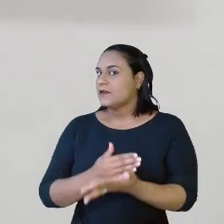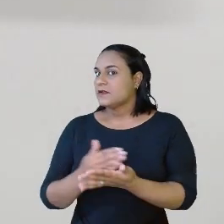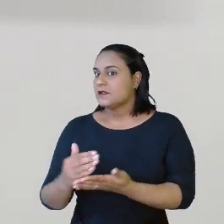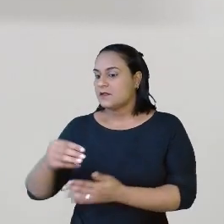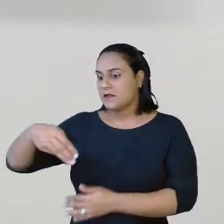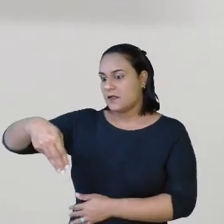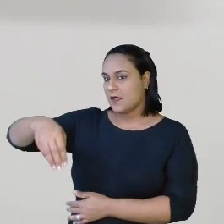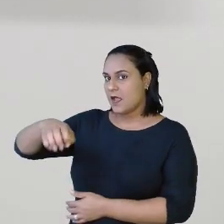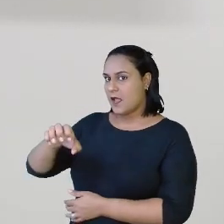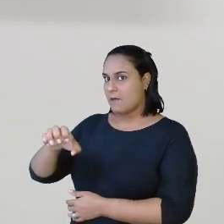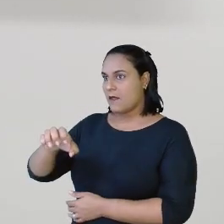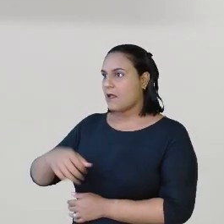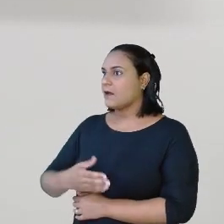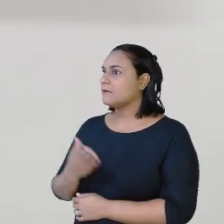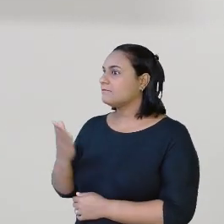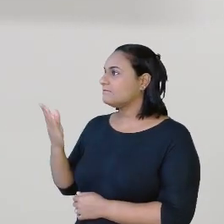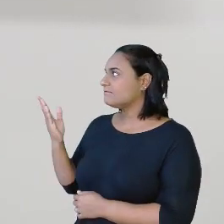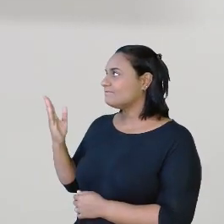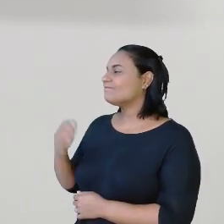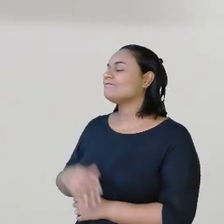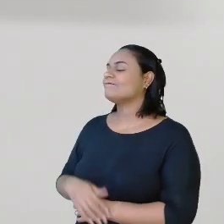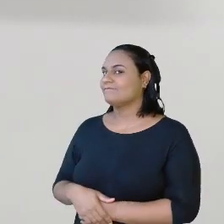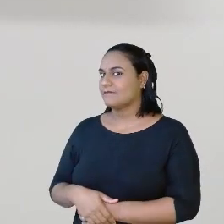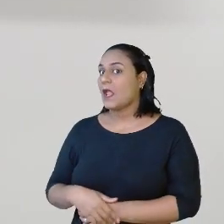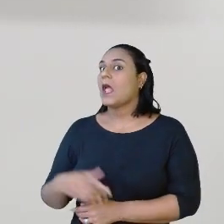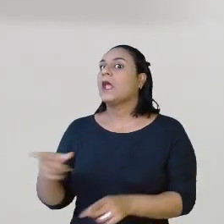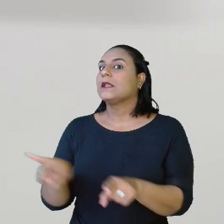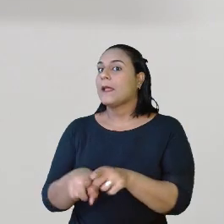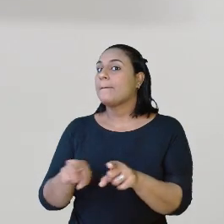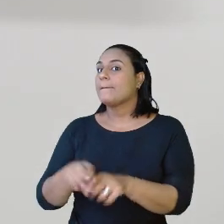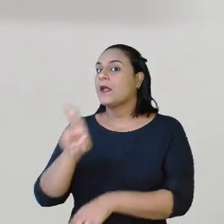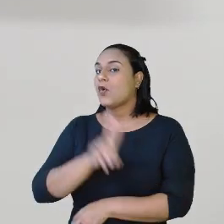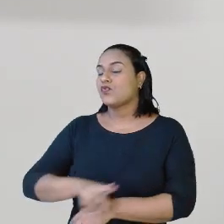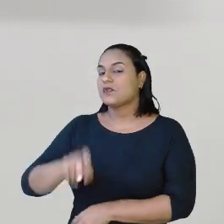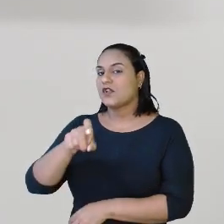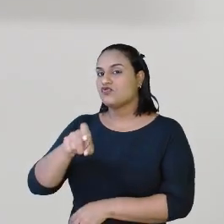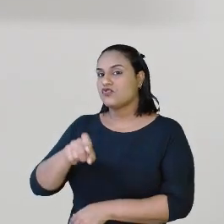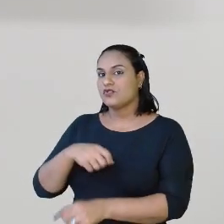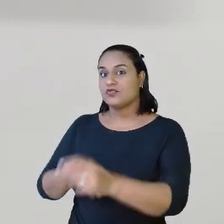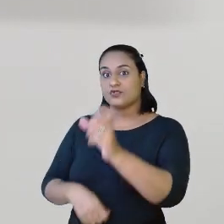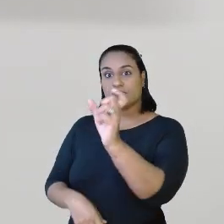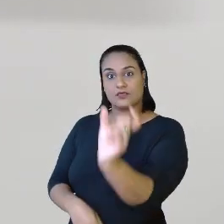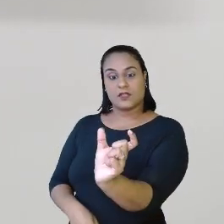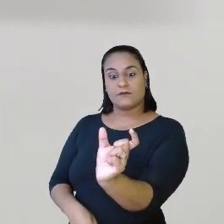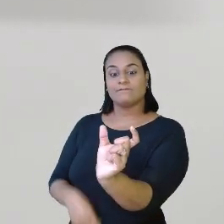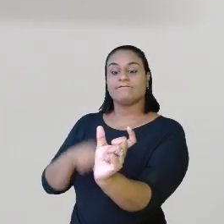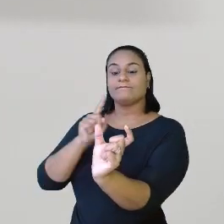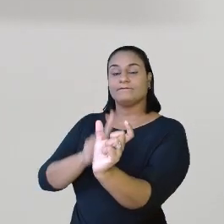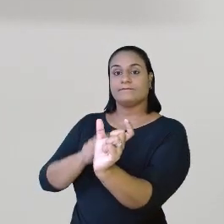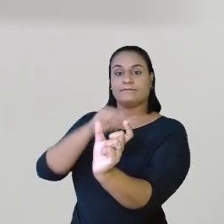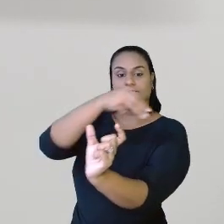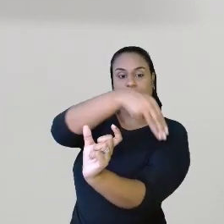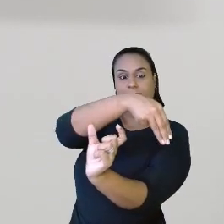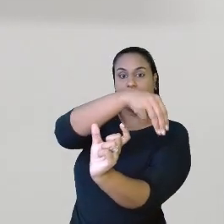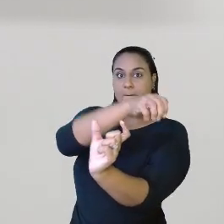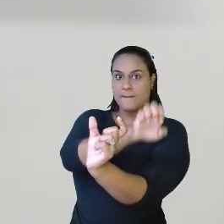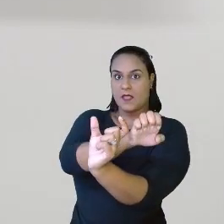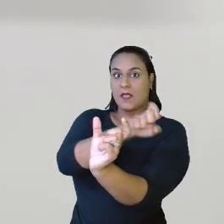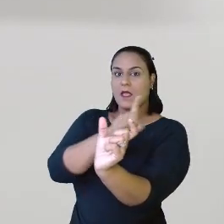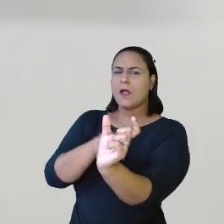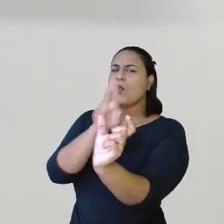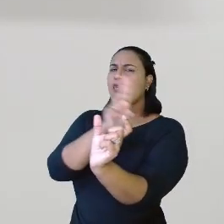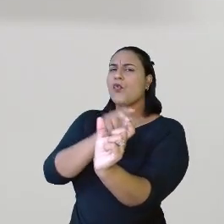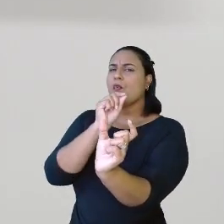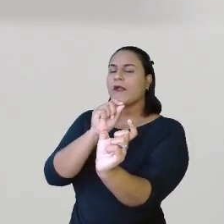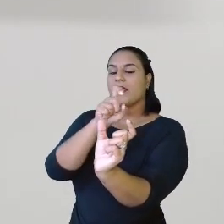me, eu também coloco X. Então, eu trouxe para vocês aí como exemplo a palavra